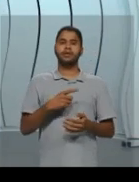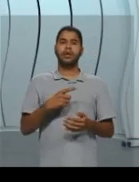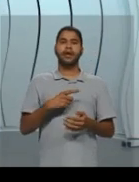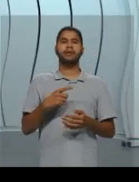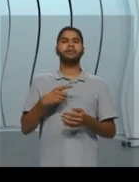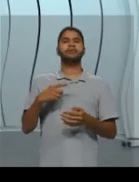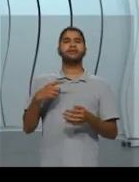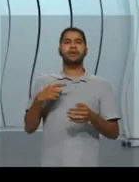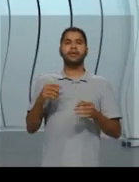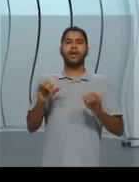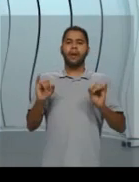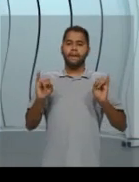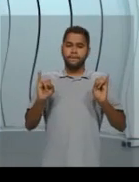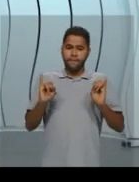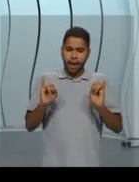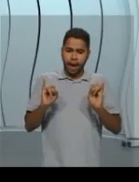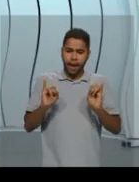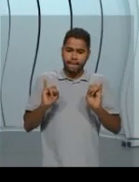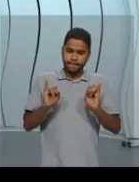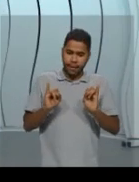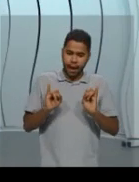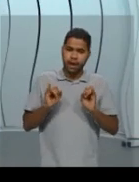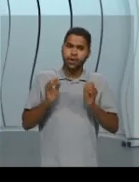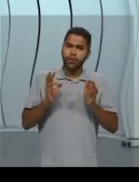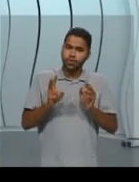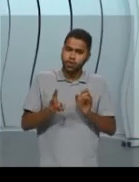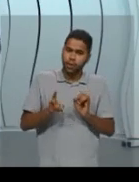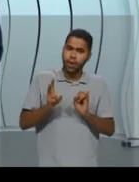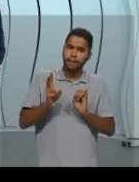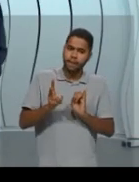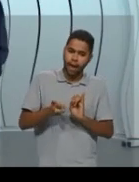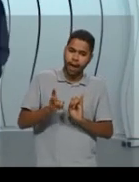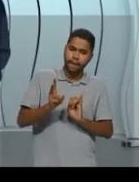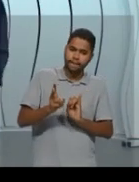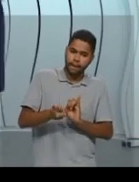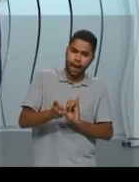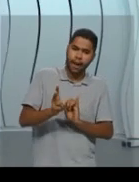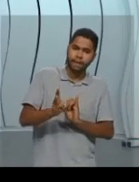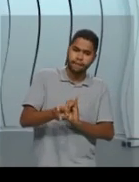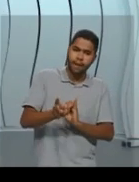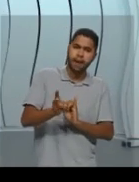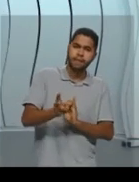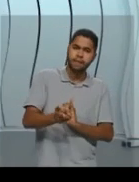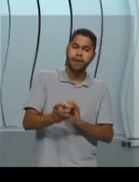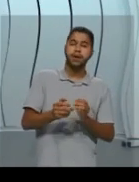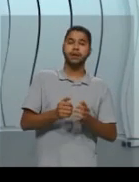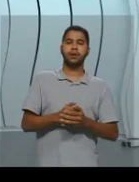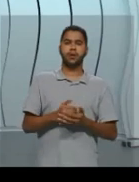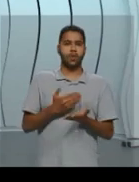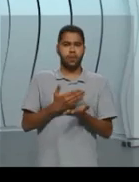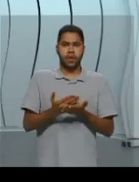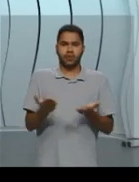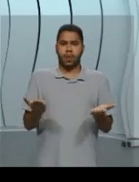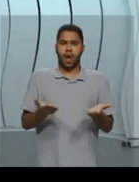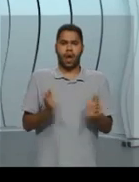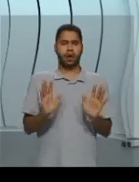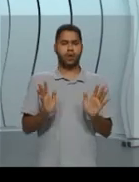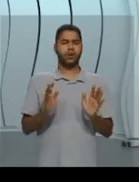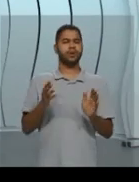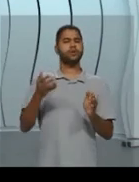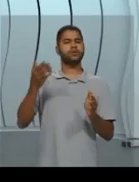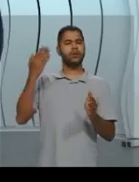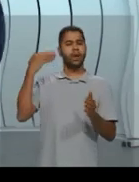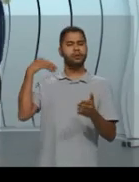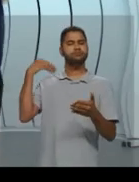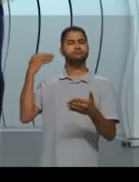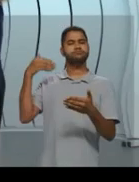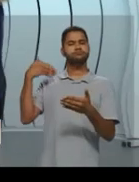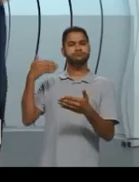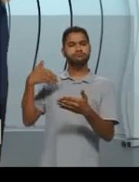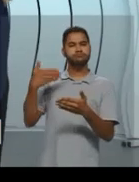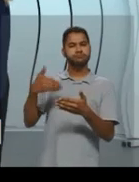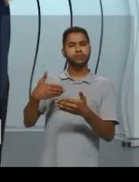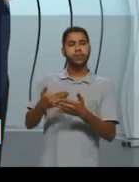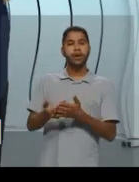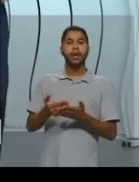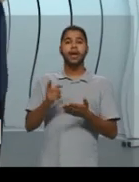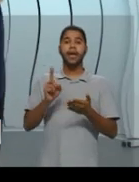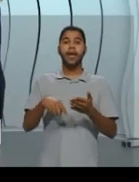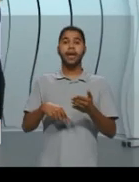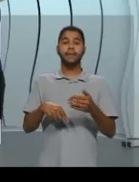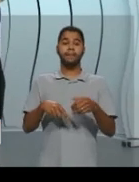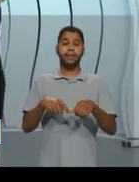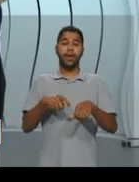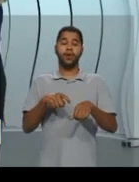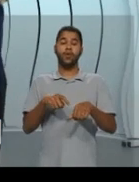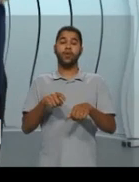tempo ele está fazendo isso, né? Ele não começou agora. Então, aqui foi pelo verbo, né? O marcador